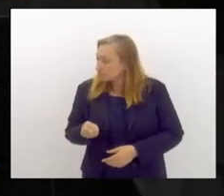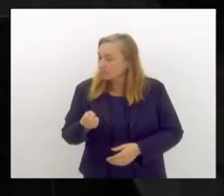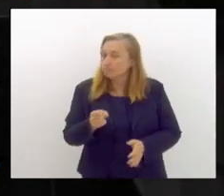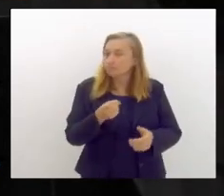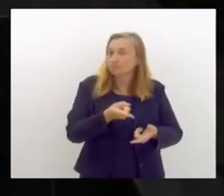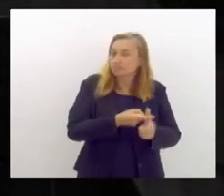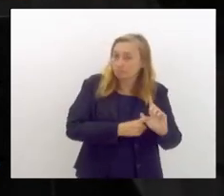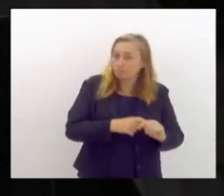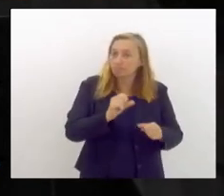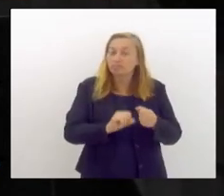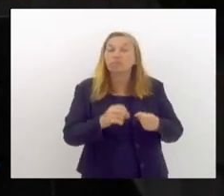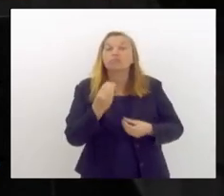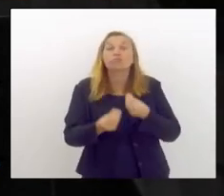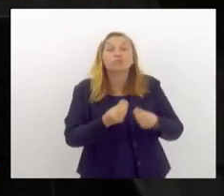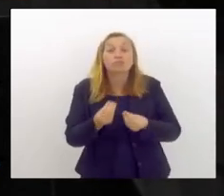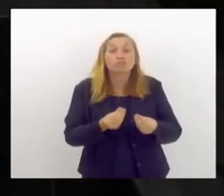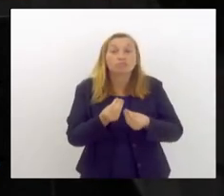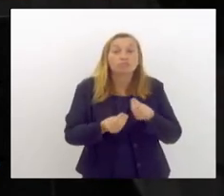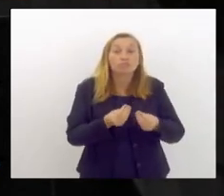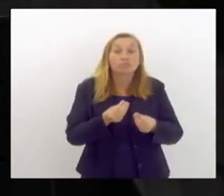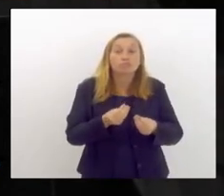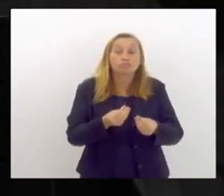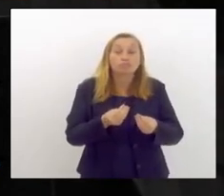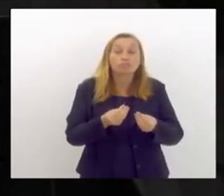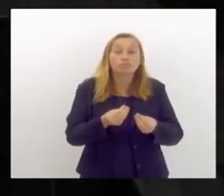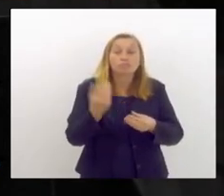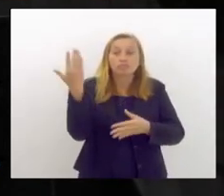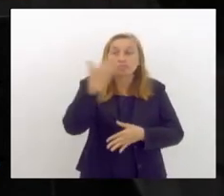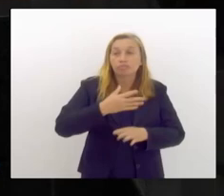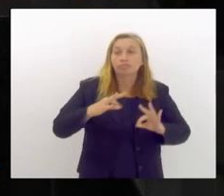dívida, como se presta conta de tudo isso?